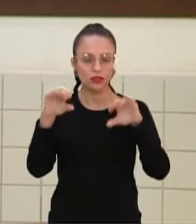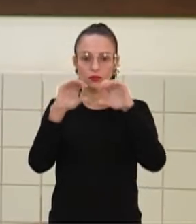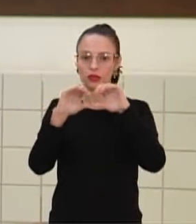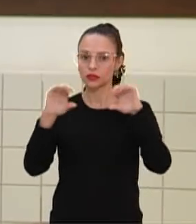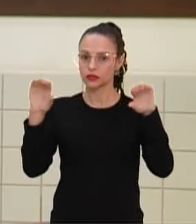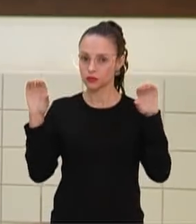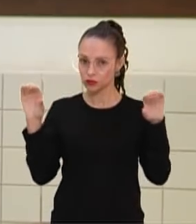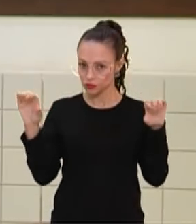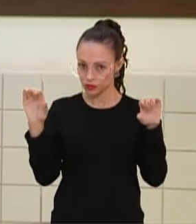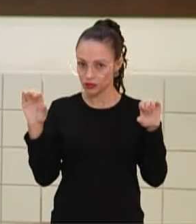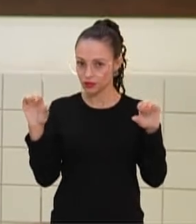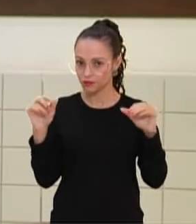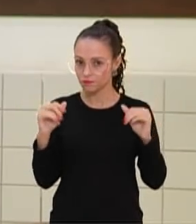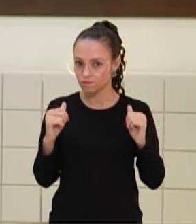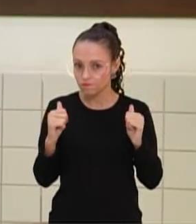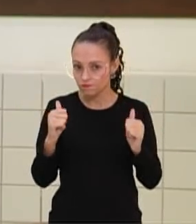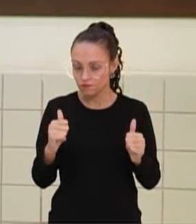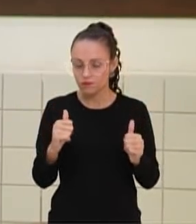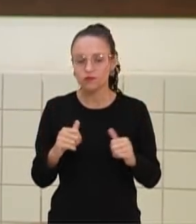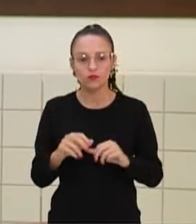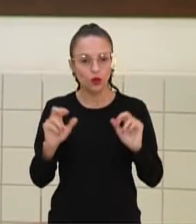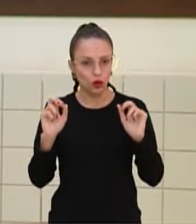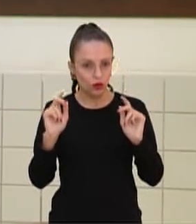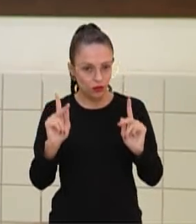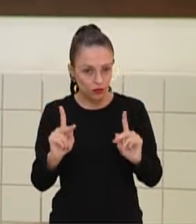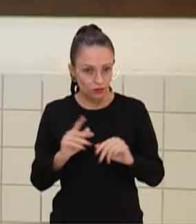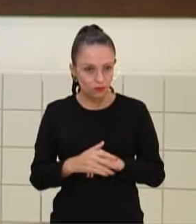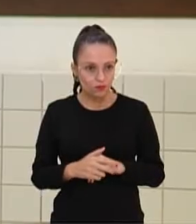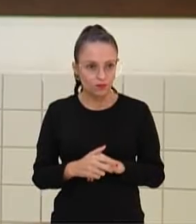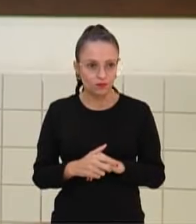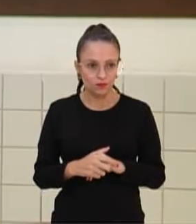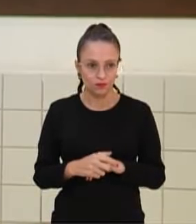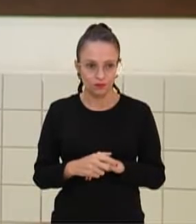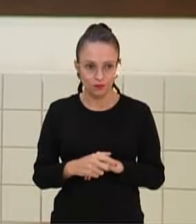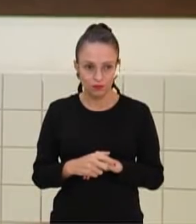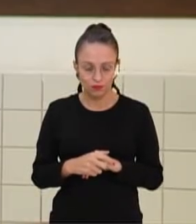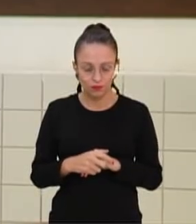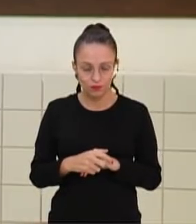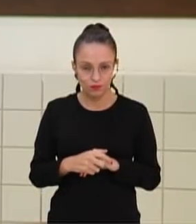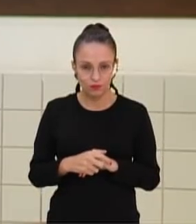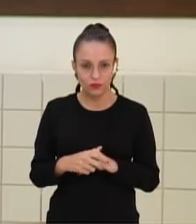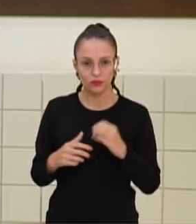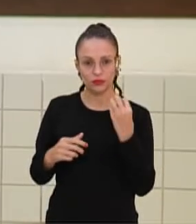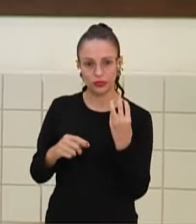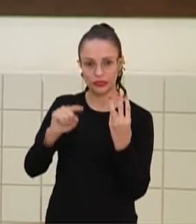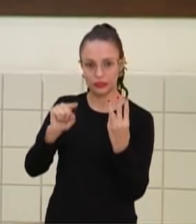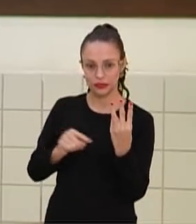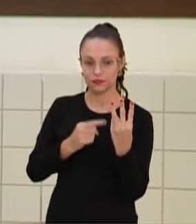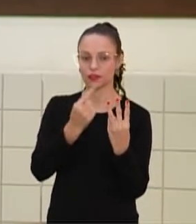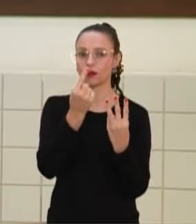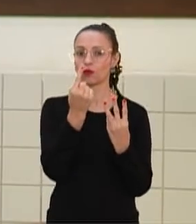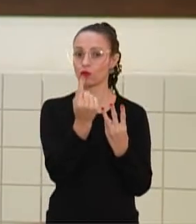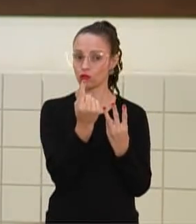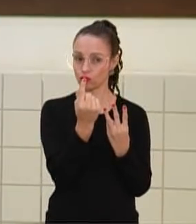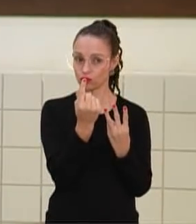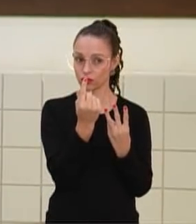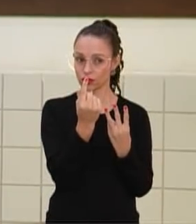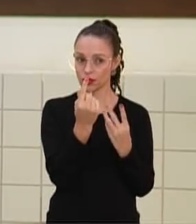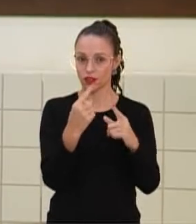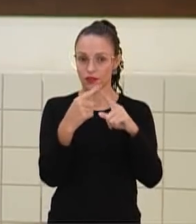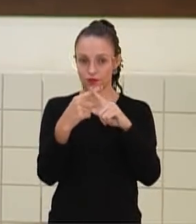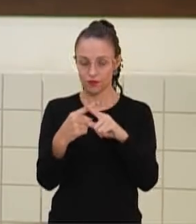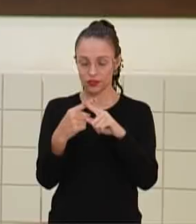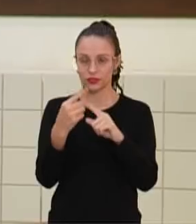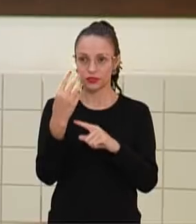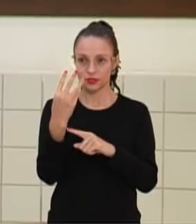soma que está no expoente. Ok? Então lembra, ó, eu tenho 3 elevado a 1 vezes